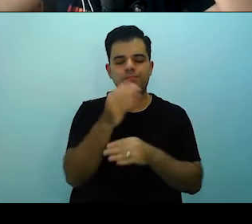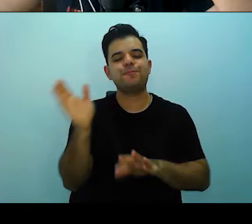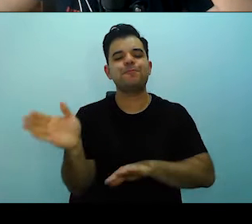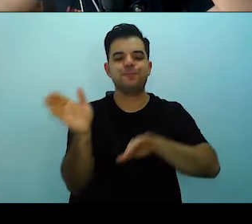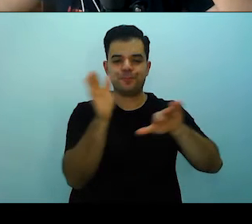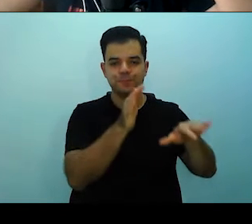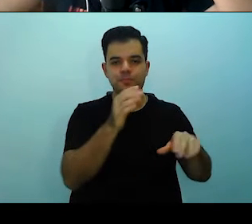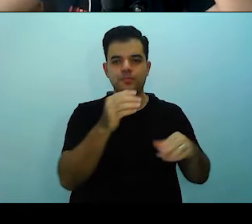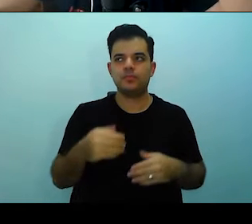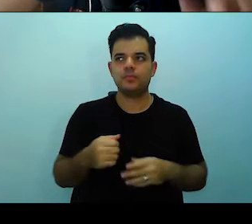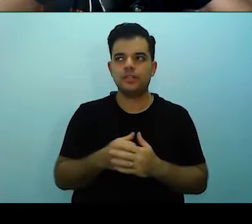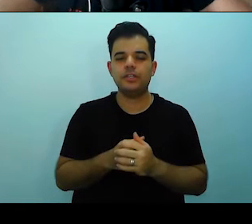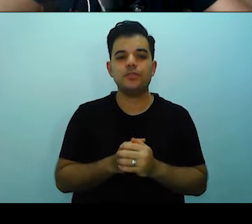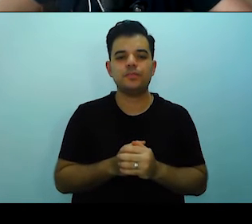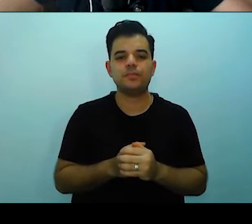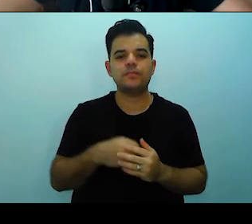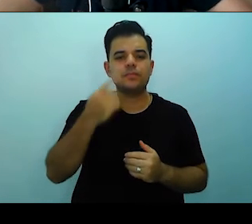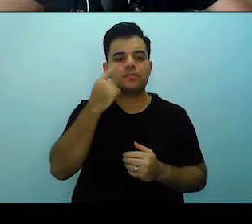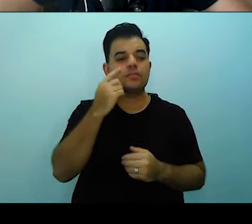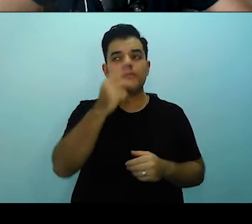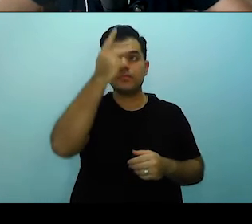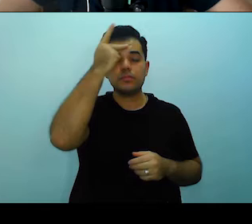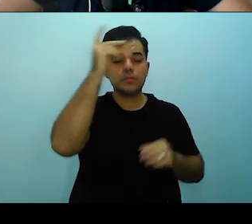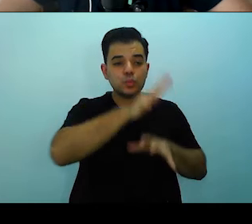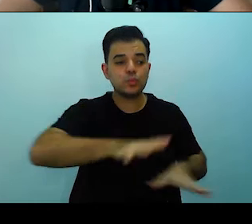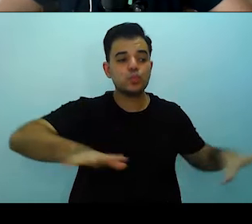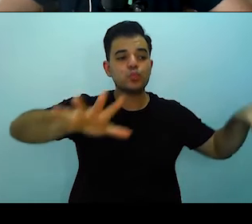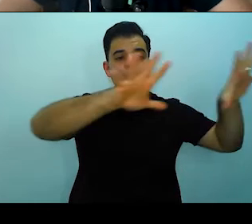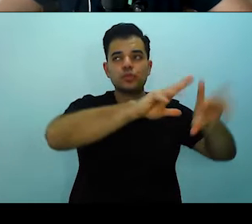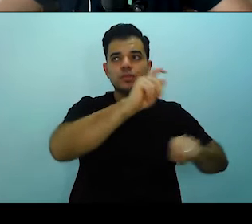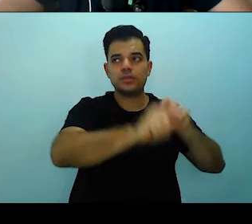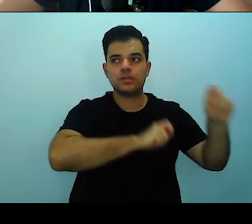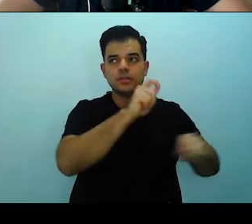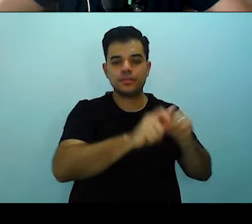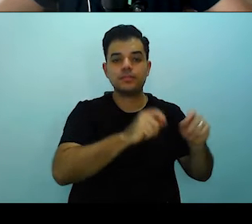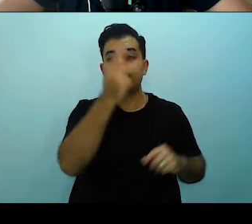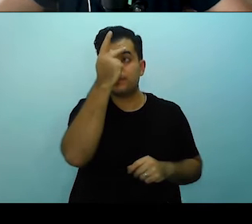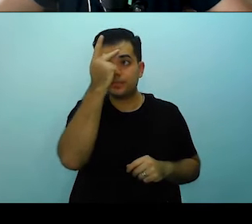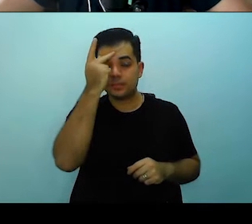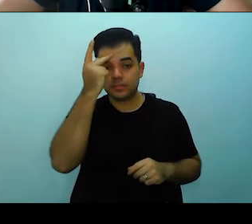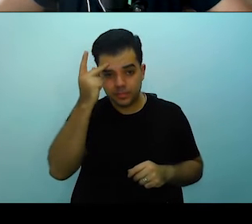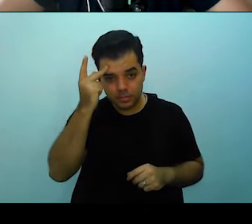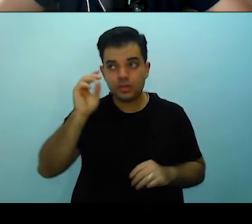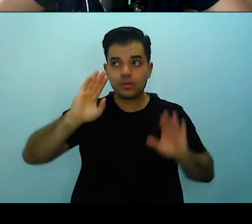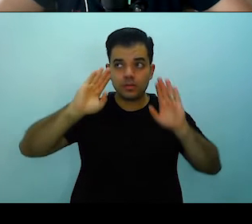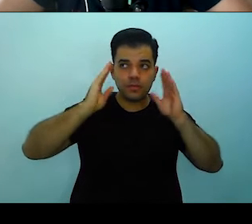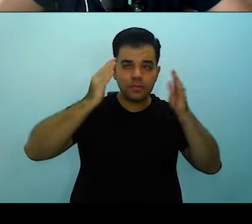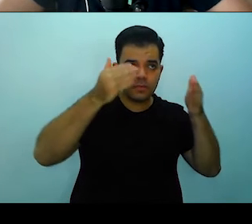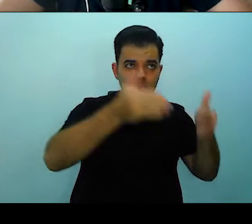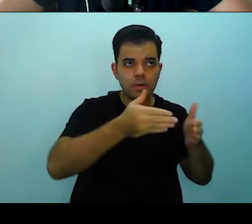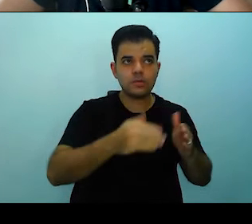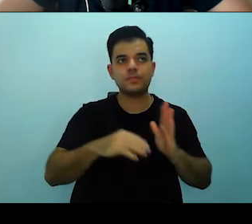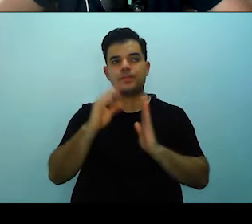Bom, vamos começar. Quem é o nosso público? Quem são as pessoas que eu estou focando